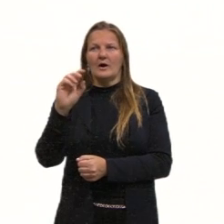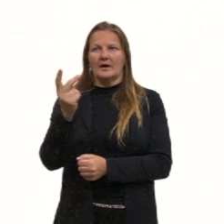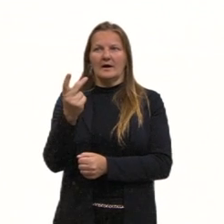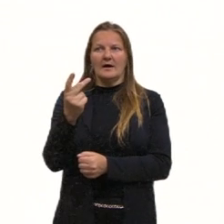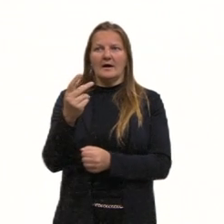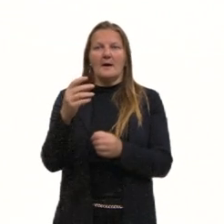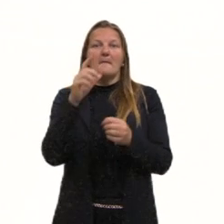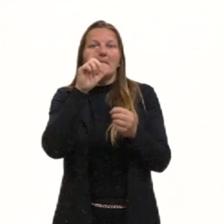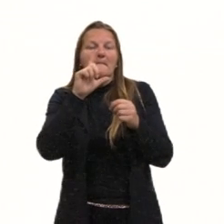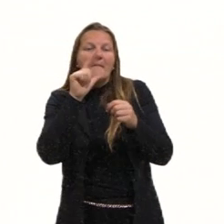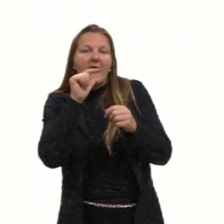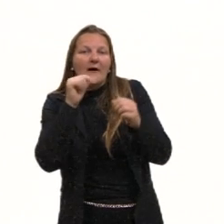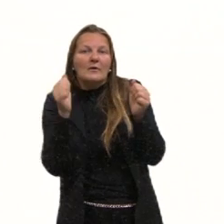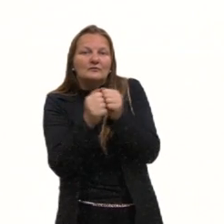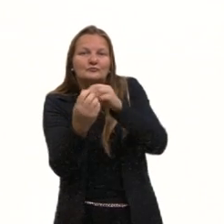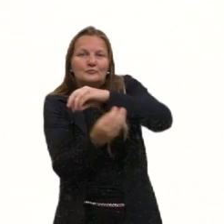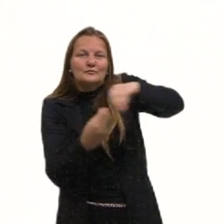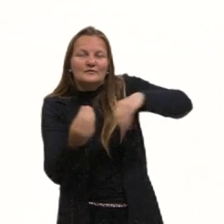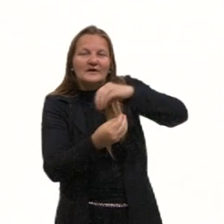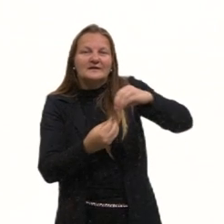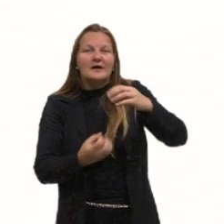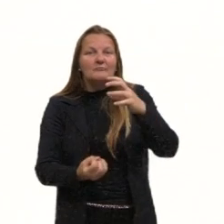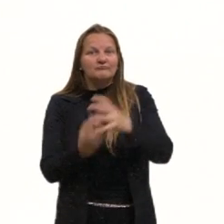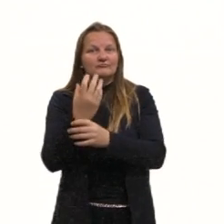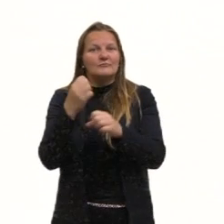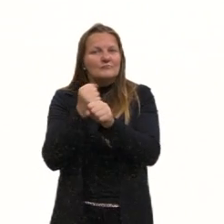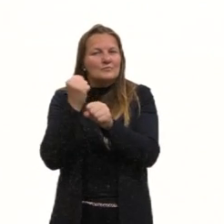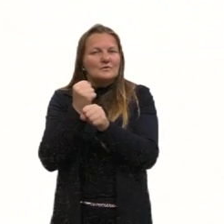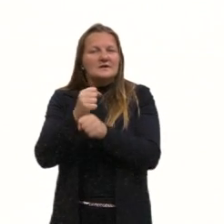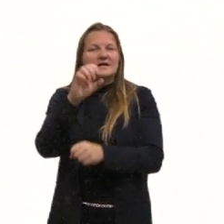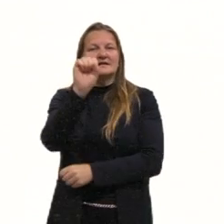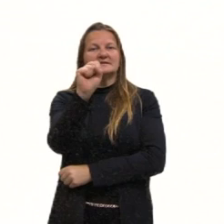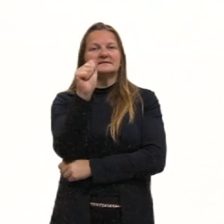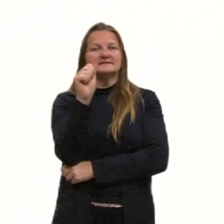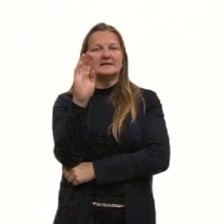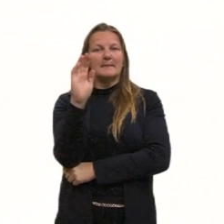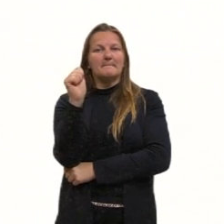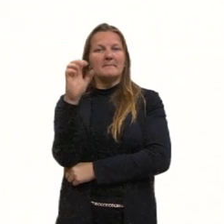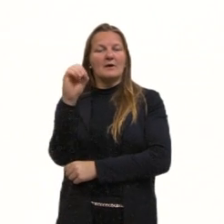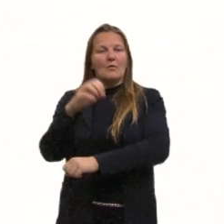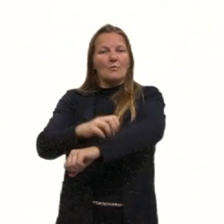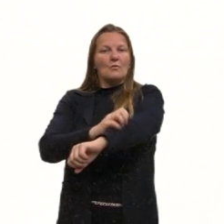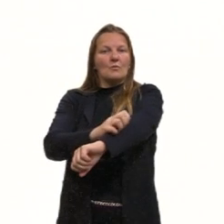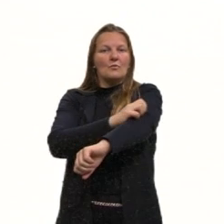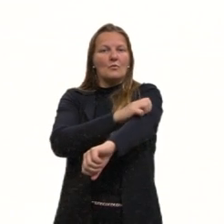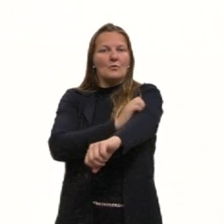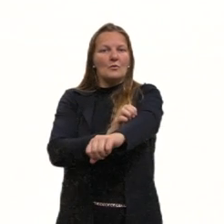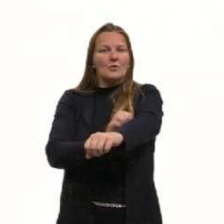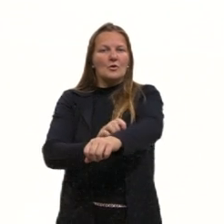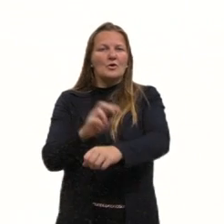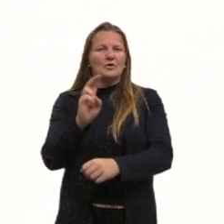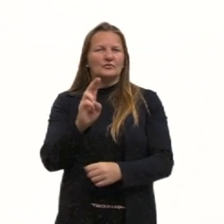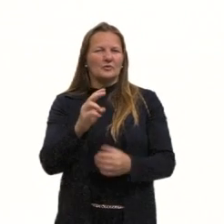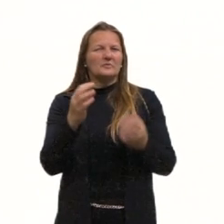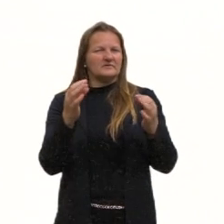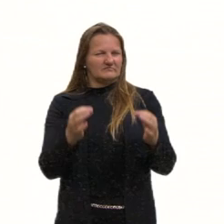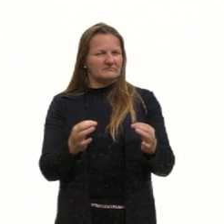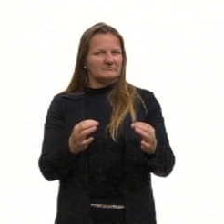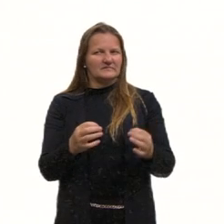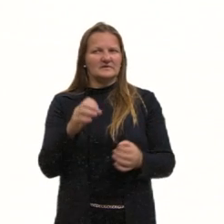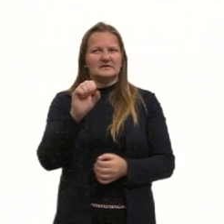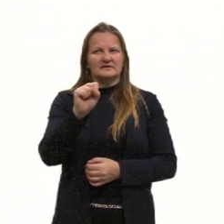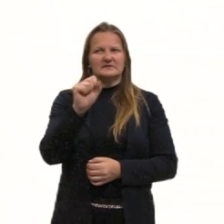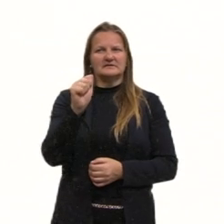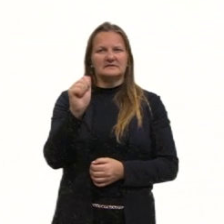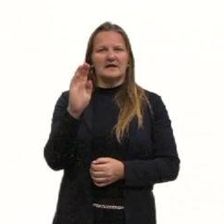Então por nome nomenclatura a gente consegue né imaginar que essa bonificação será que é essa